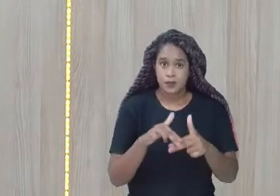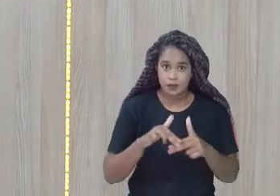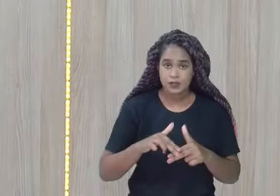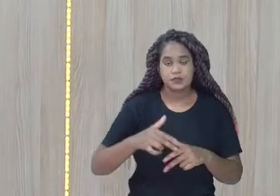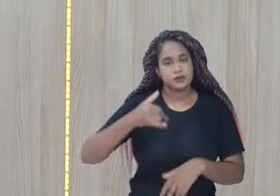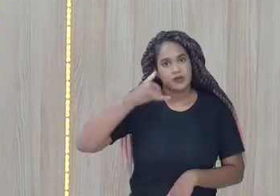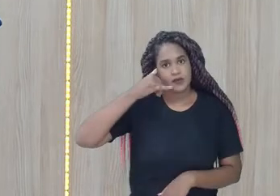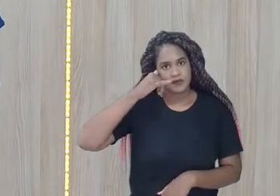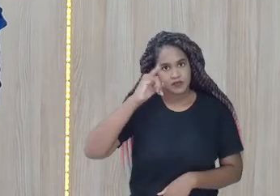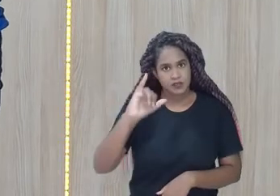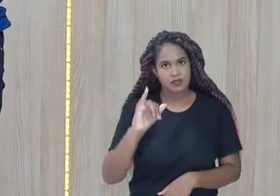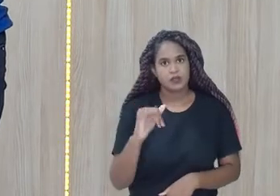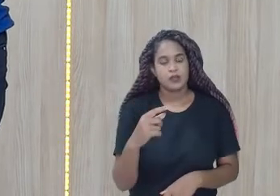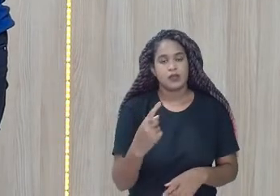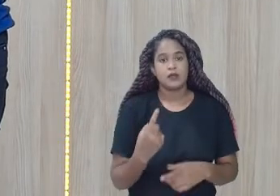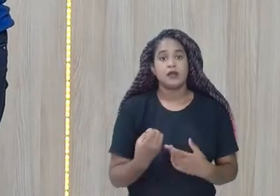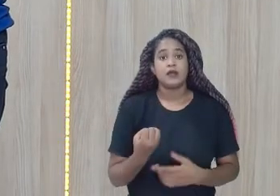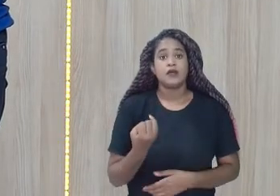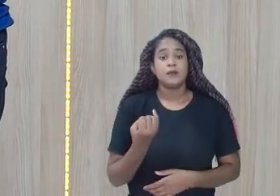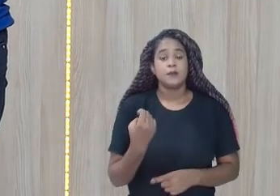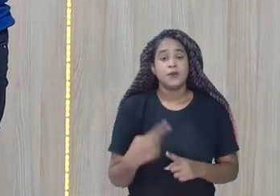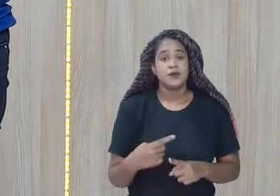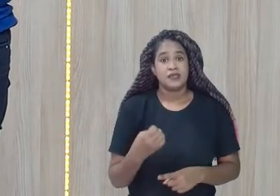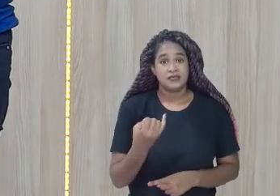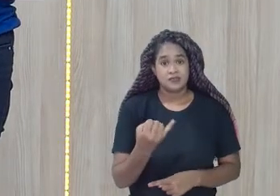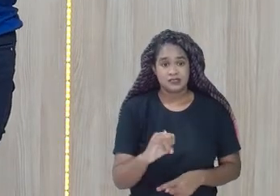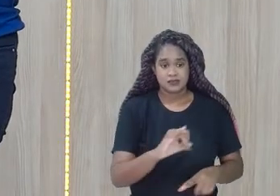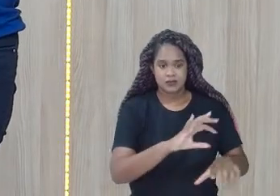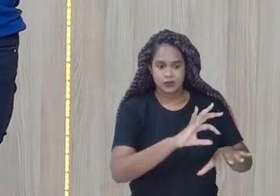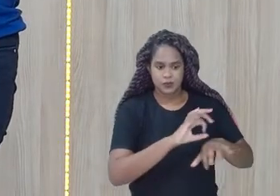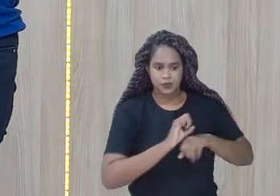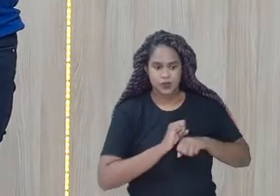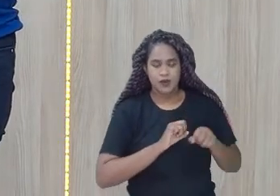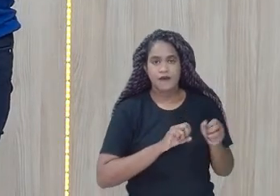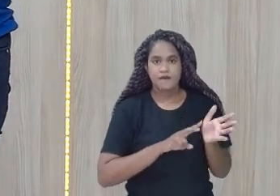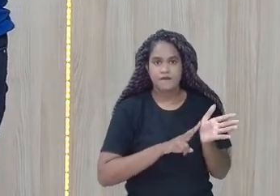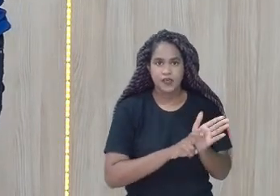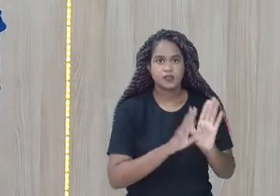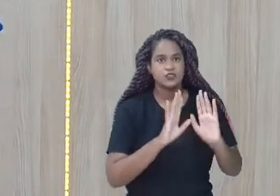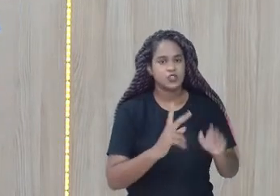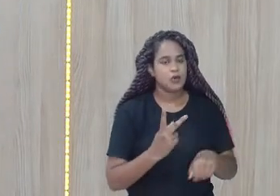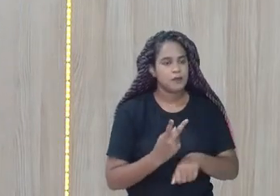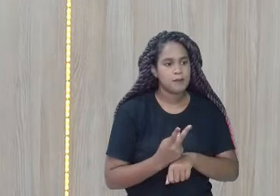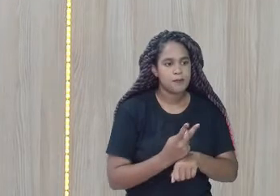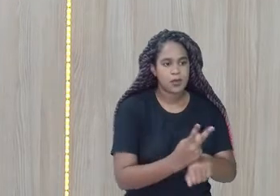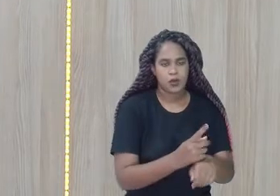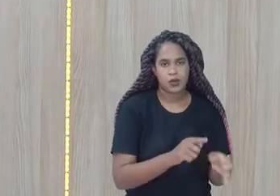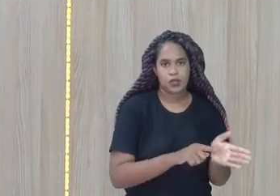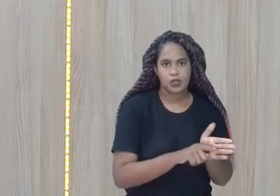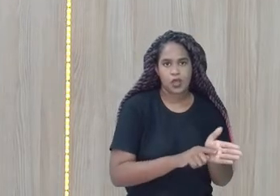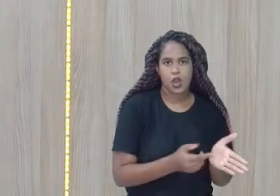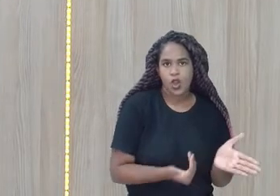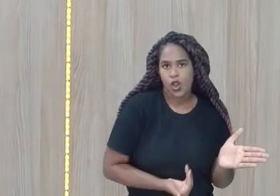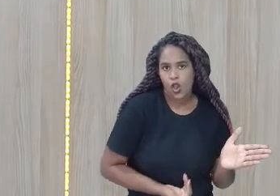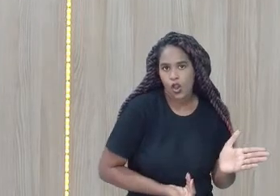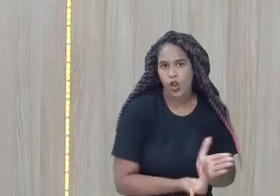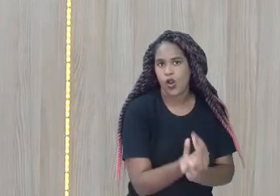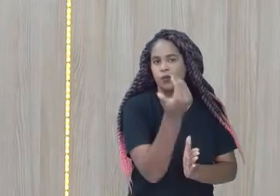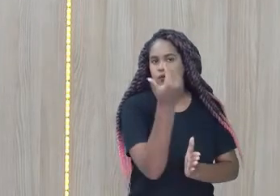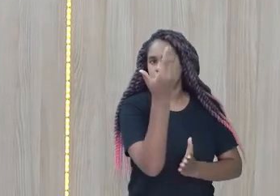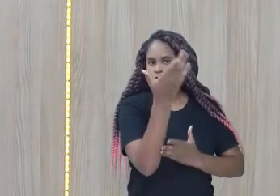para não contrair o vírus, ou se contrair o vírus, procurar fazer logo o teste e começar já